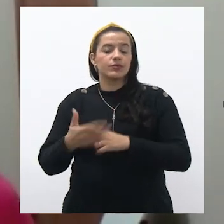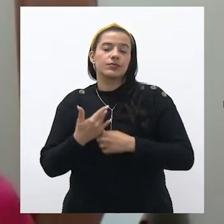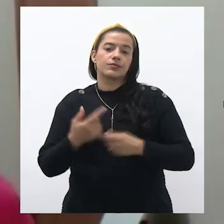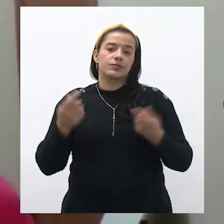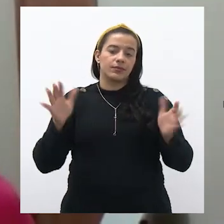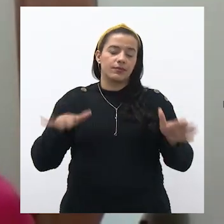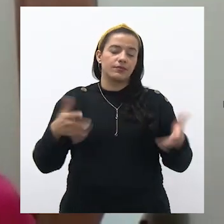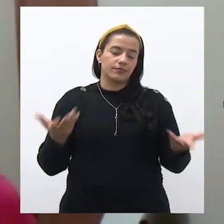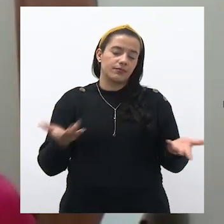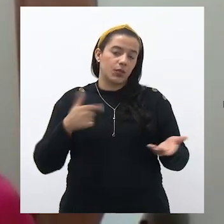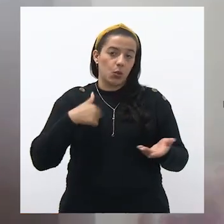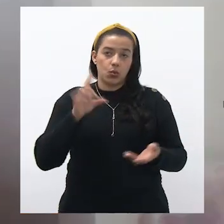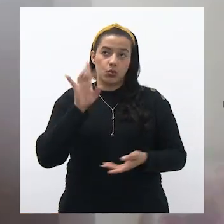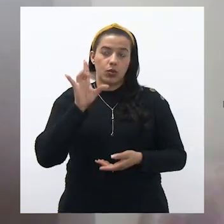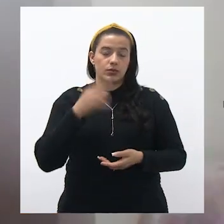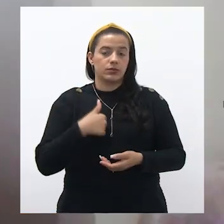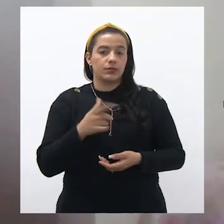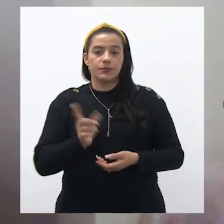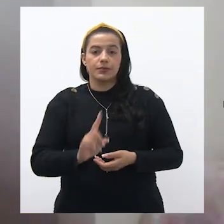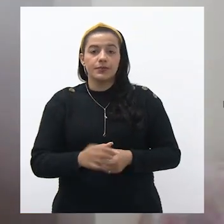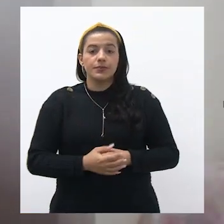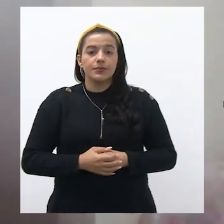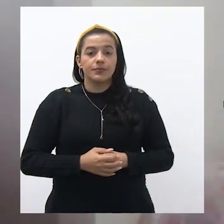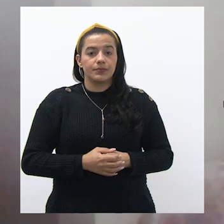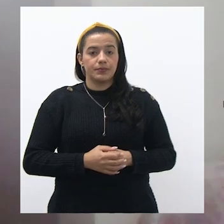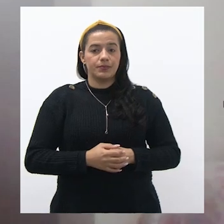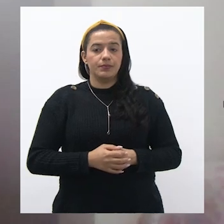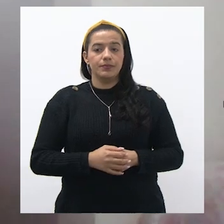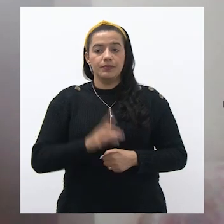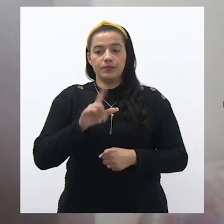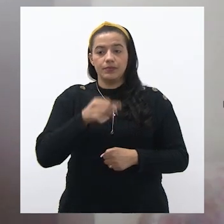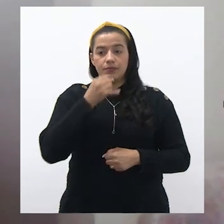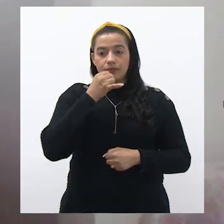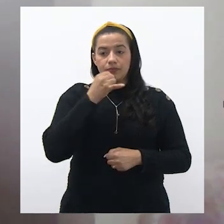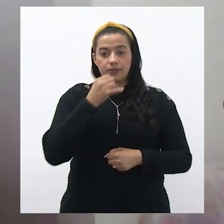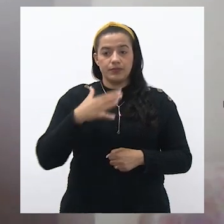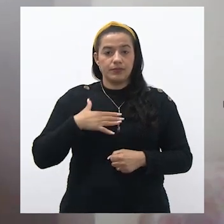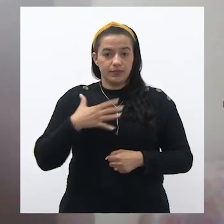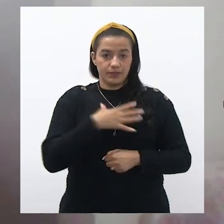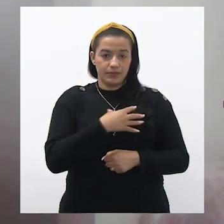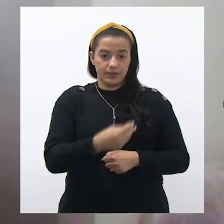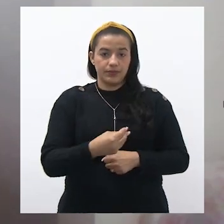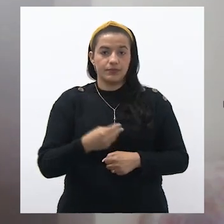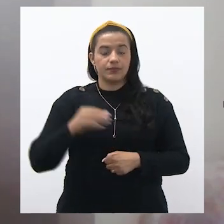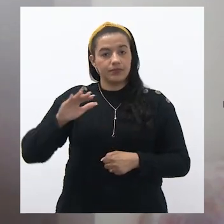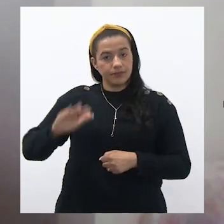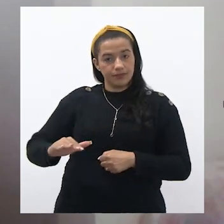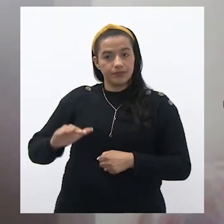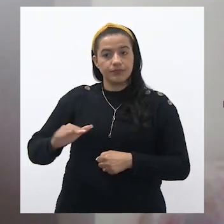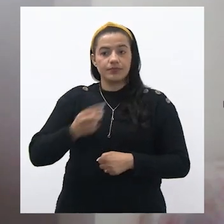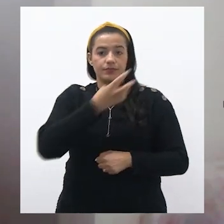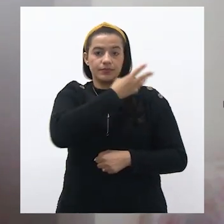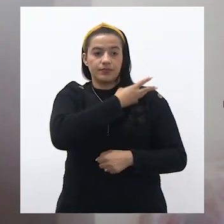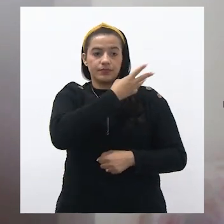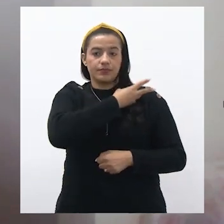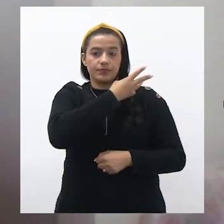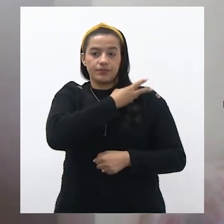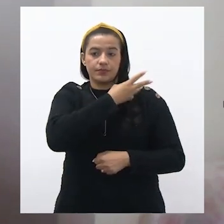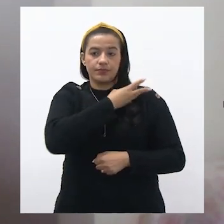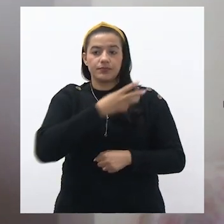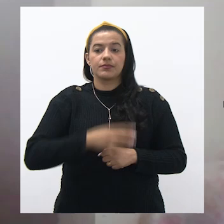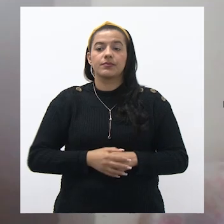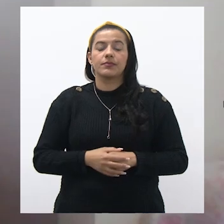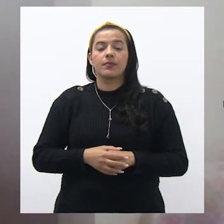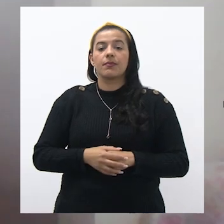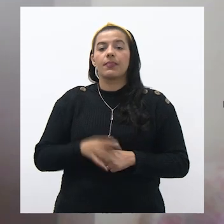né? É isso mesmo, Tati. Eu queria trazer um exemplo da minha filha. Minha filha mais nova, ela está na terceira série do ensino médio. E eu